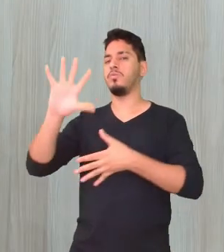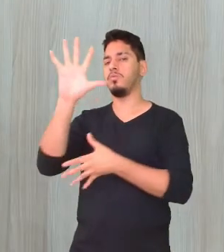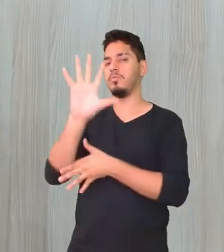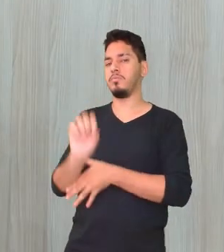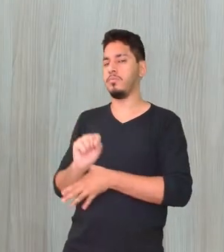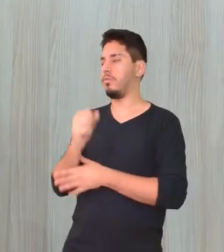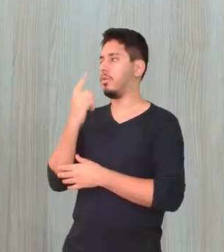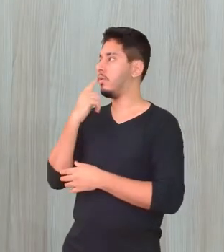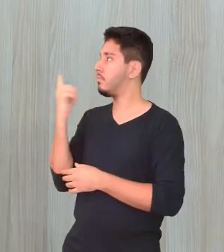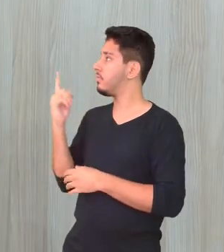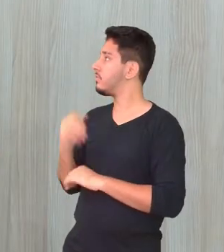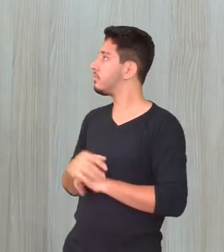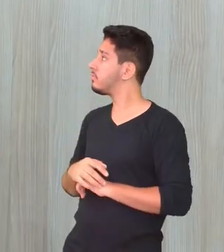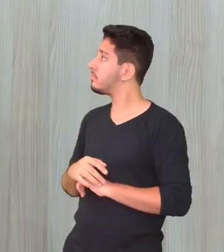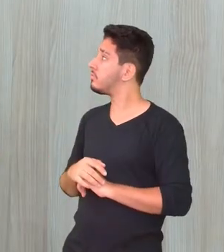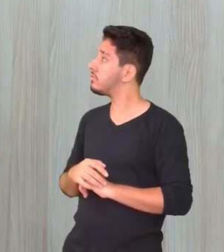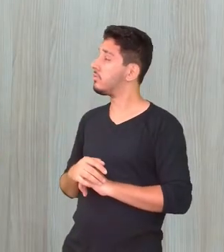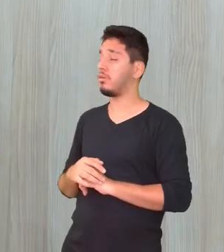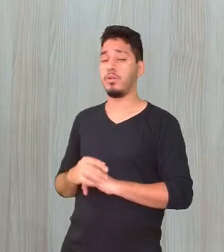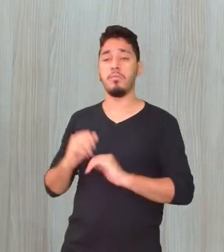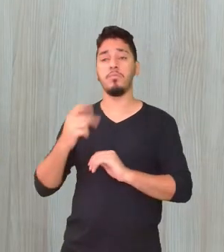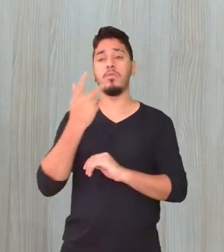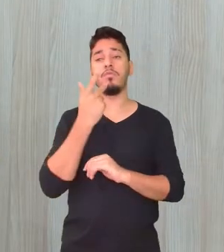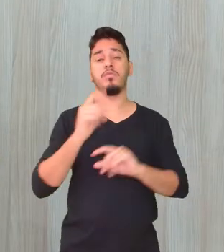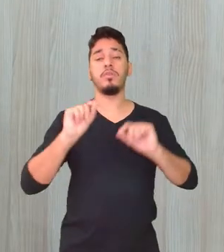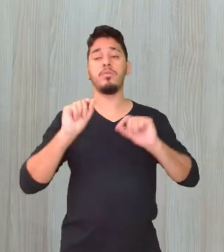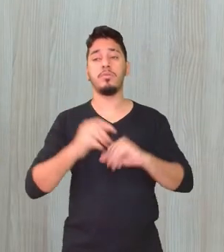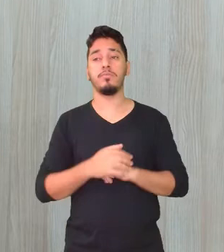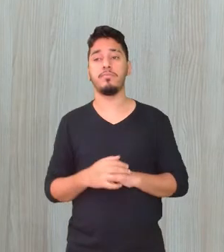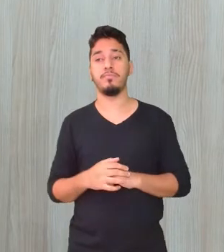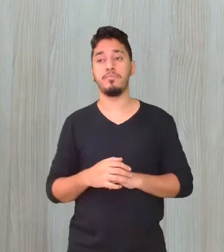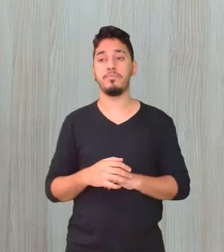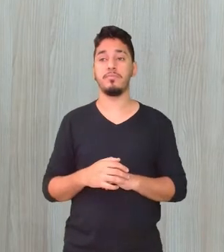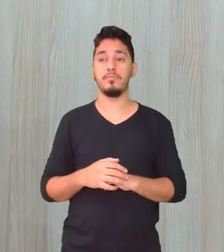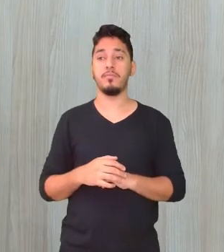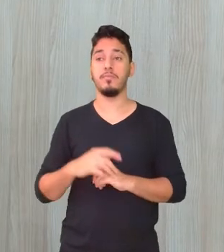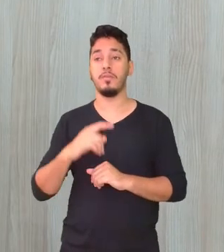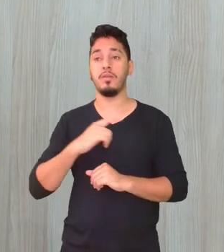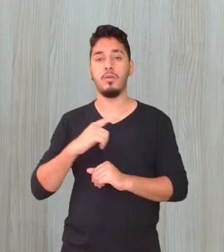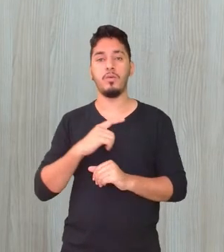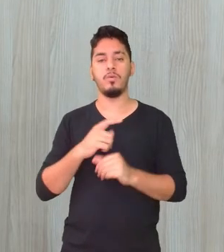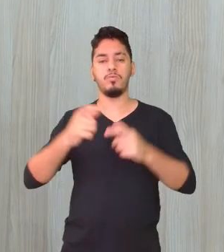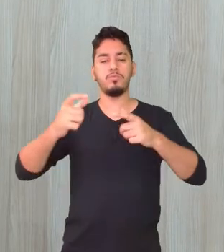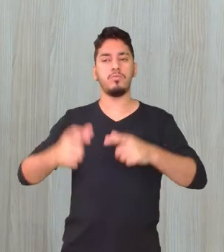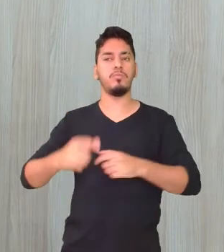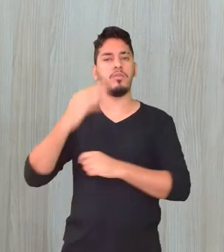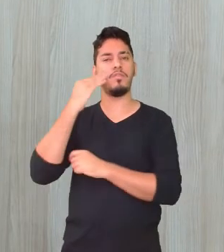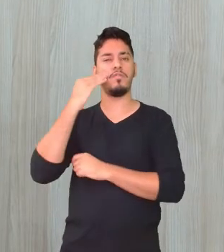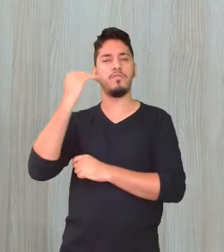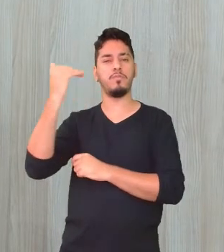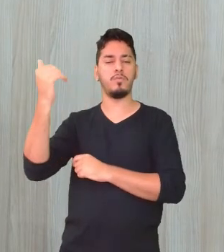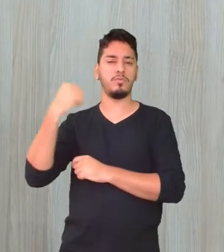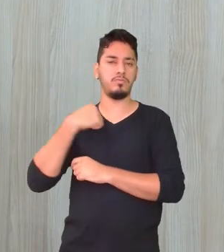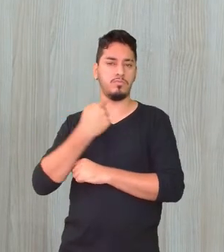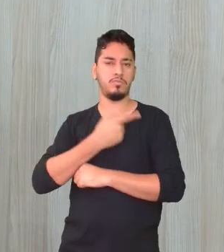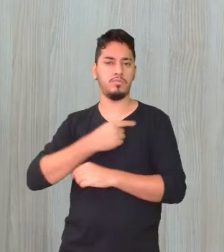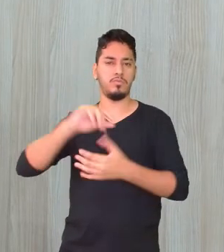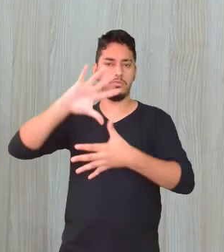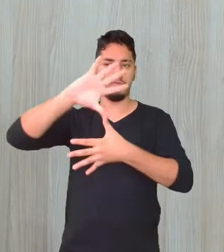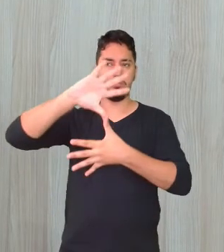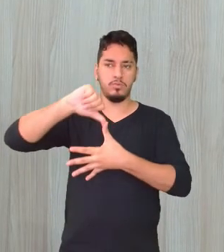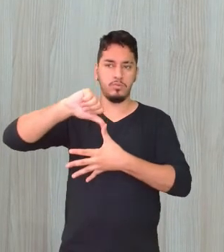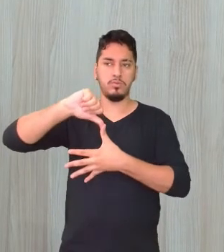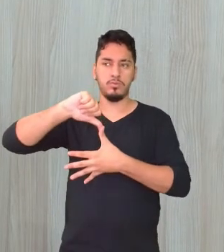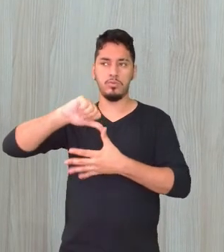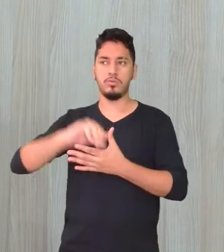também, a gente pode falar através do mapa o quê? Tem uma cordilheira bem famosa, né, professor, aqui no nosso continente sul-americano,